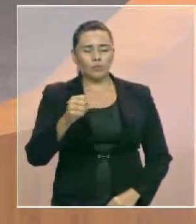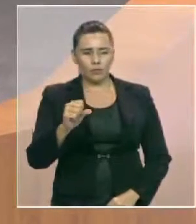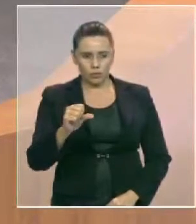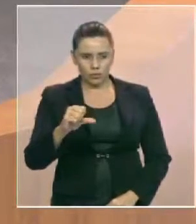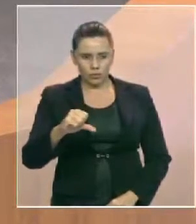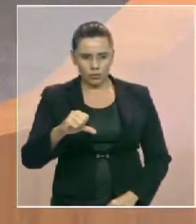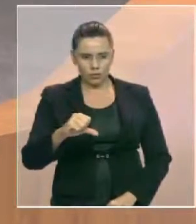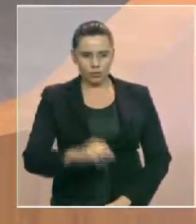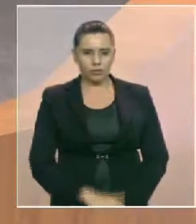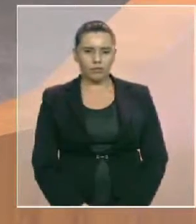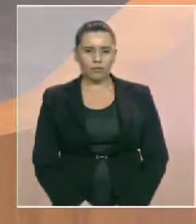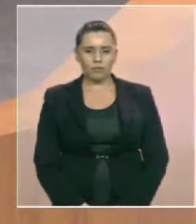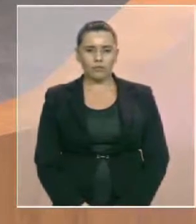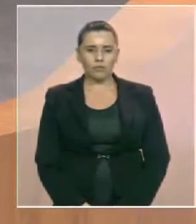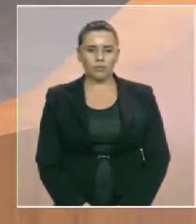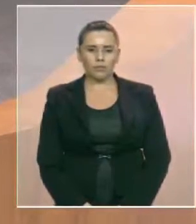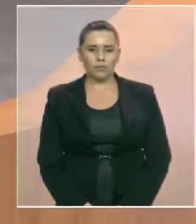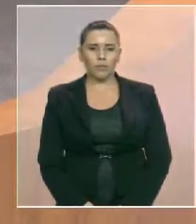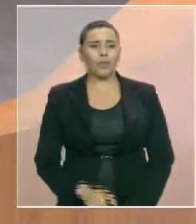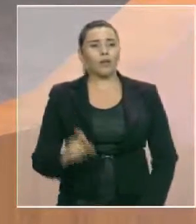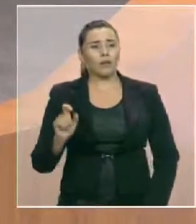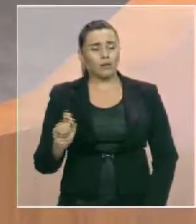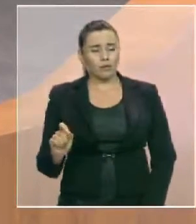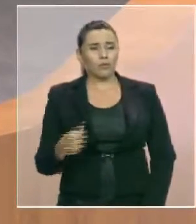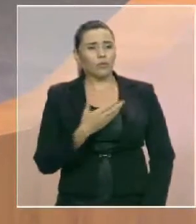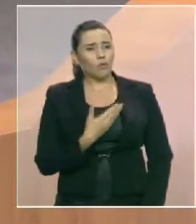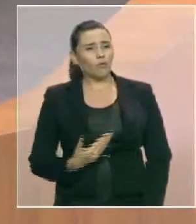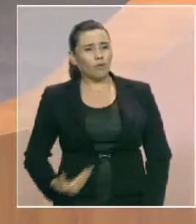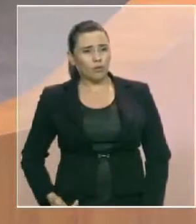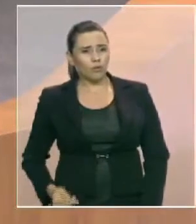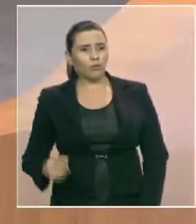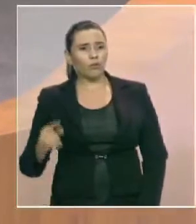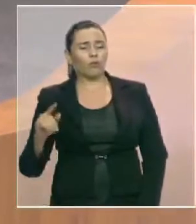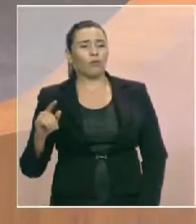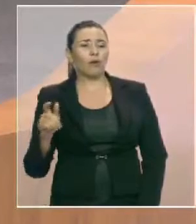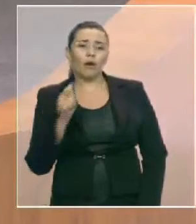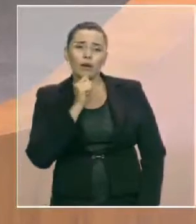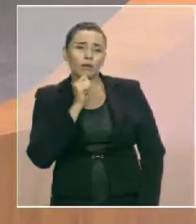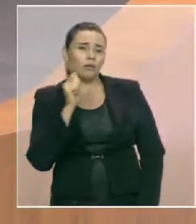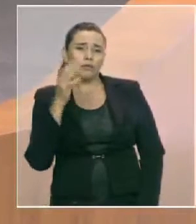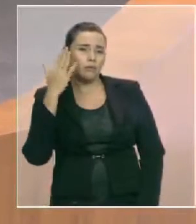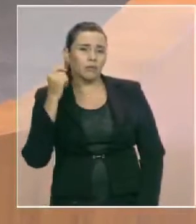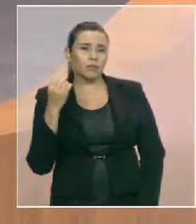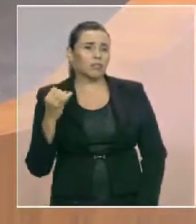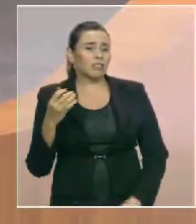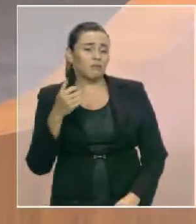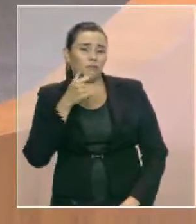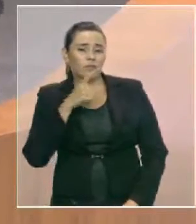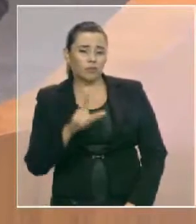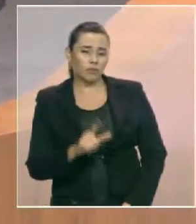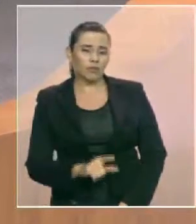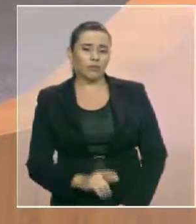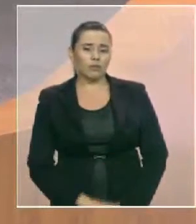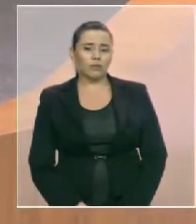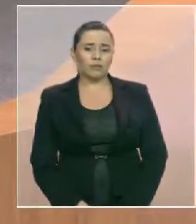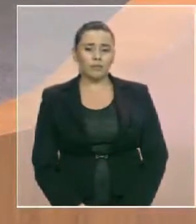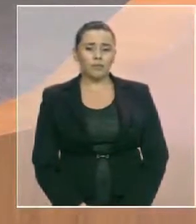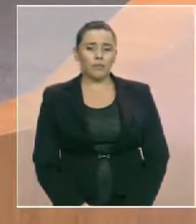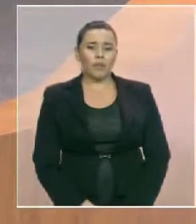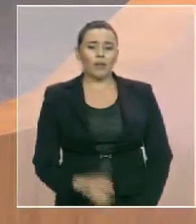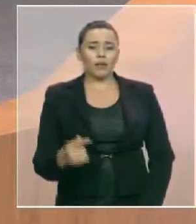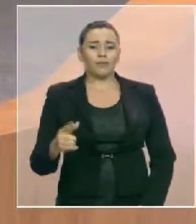ele se reeleger, ou seja, irresponsabilidade, a gente aprovar isto aqui, tem zero de investimento. Ou seja,